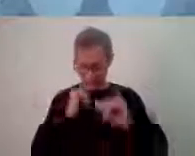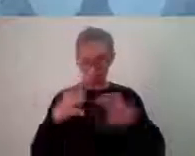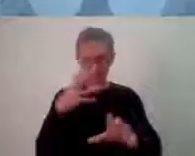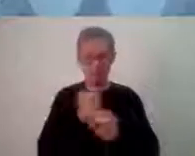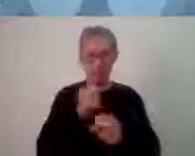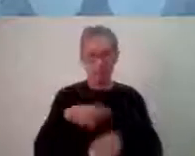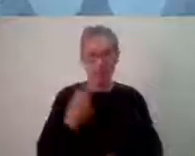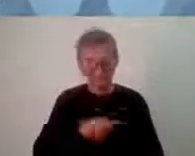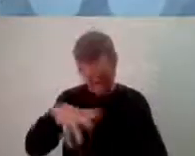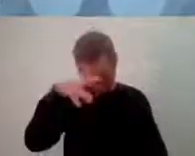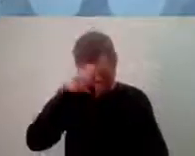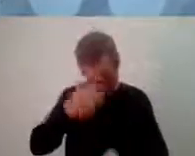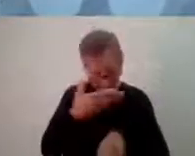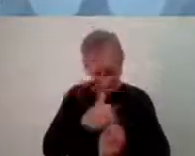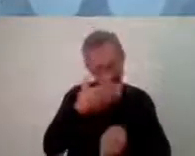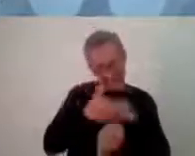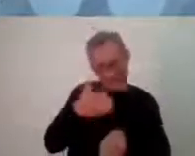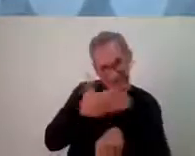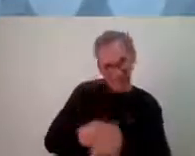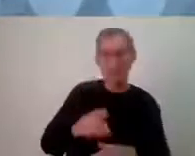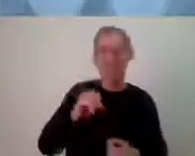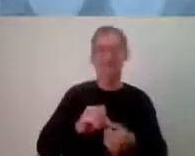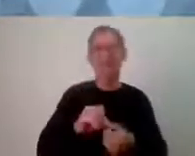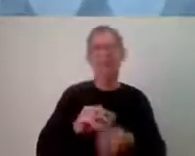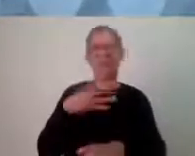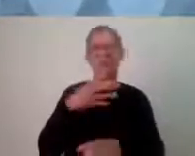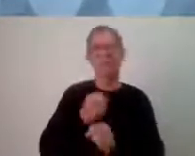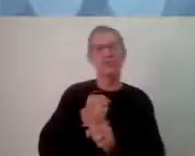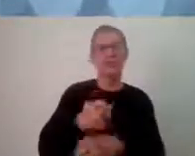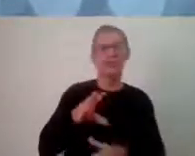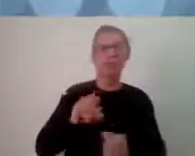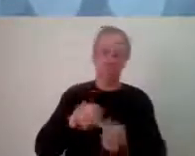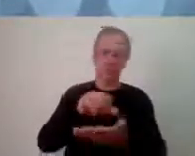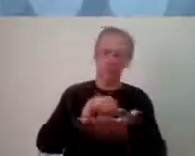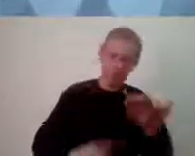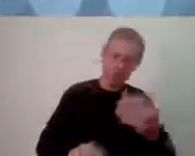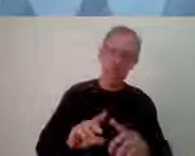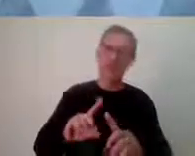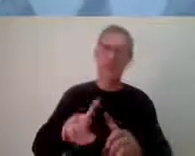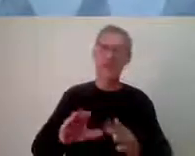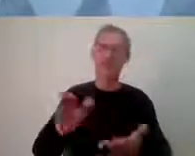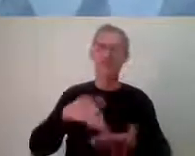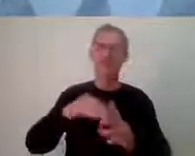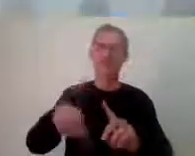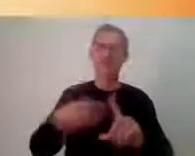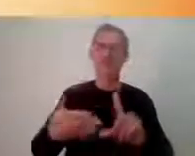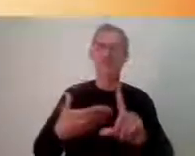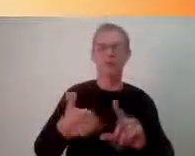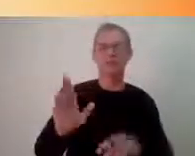cálculo a gente aprende, é treinando, é fazendo exercício. Até a nossa próxima aula.